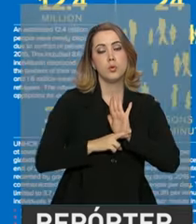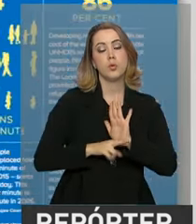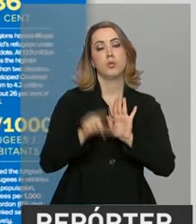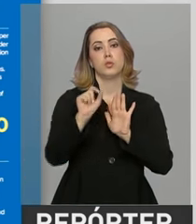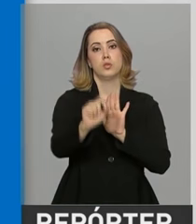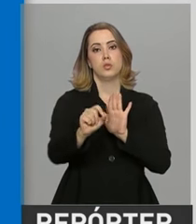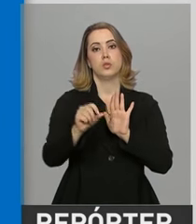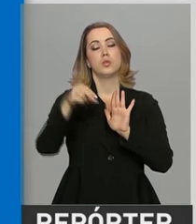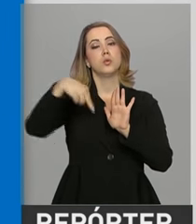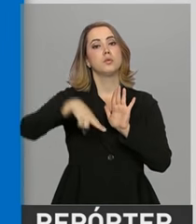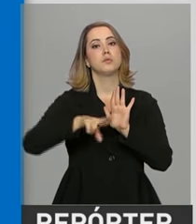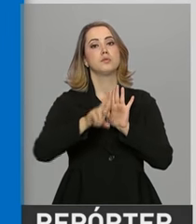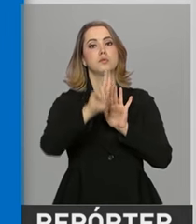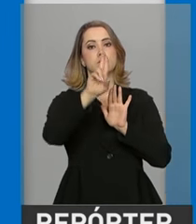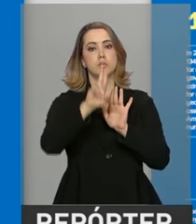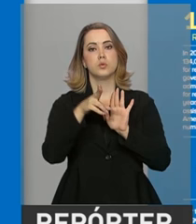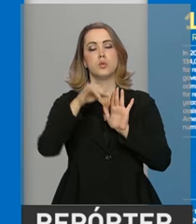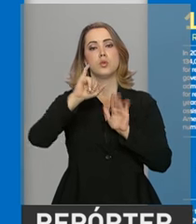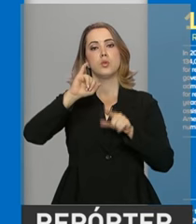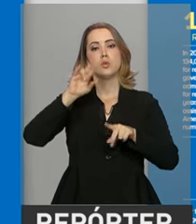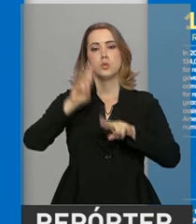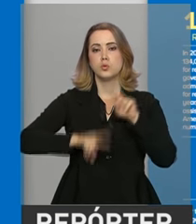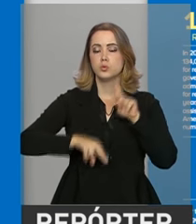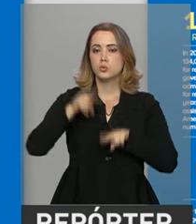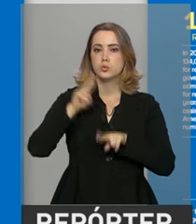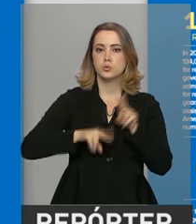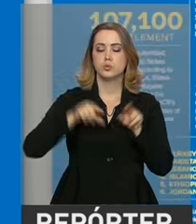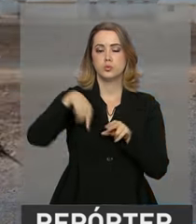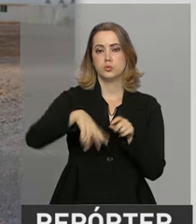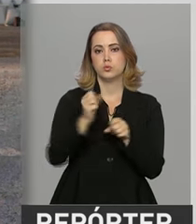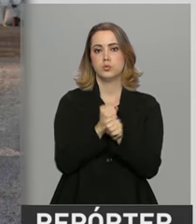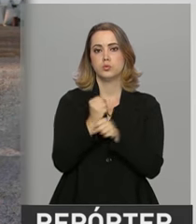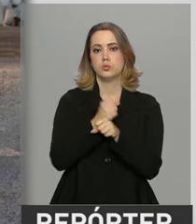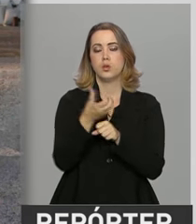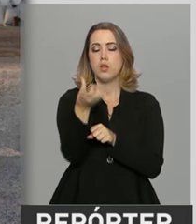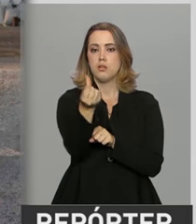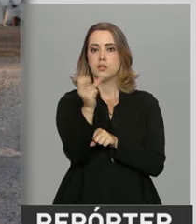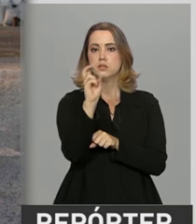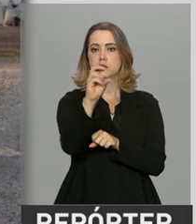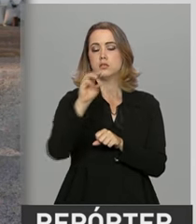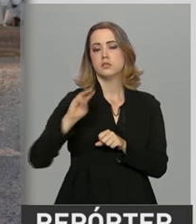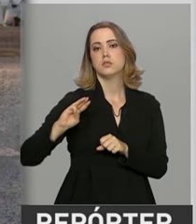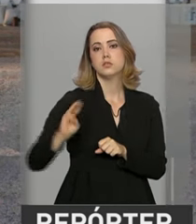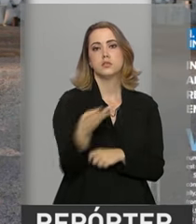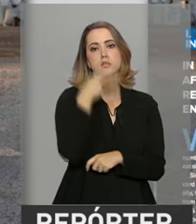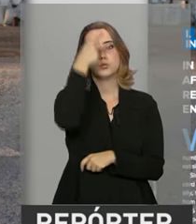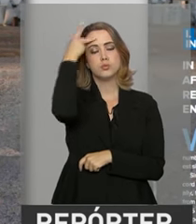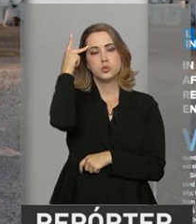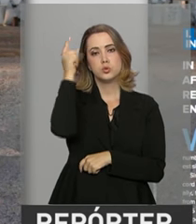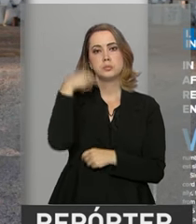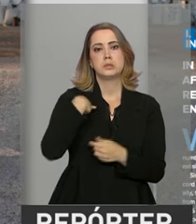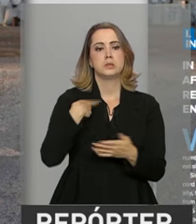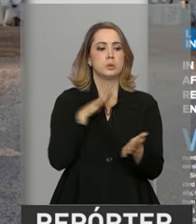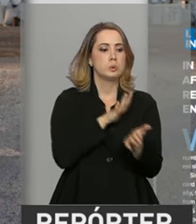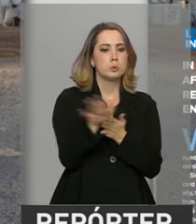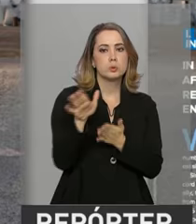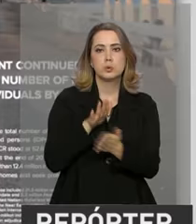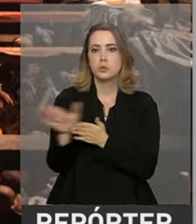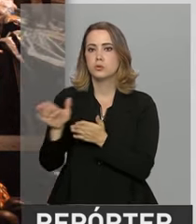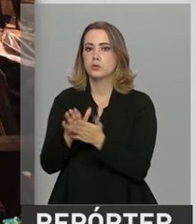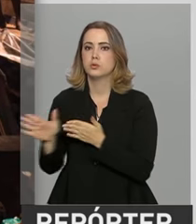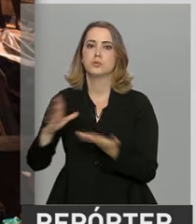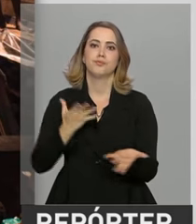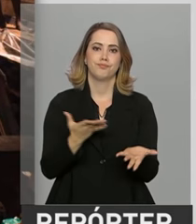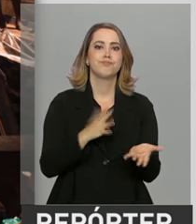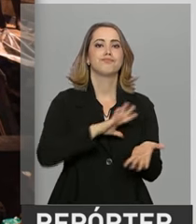Globais das Nações Unidas, divulgado em junho deste ano, existem mais de 65 milhões de deslocados e refugiados